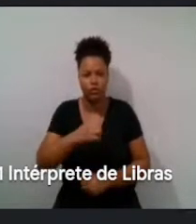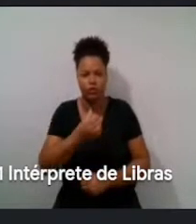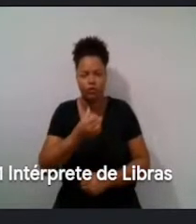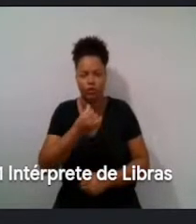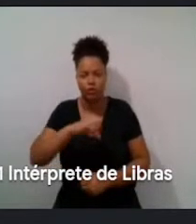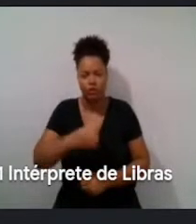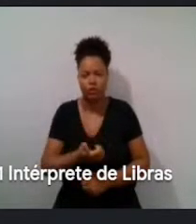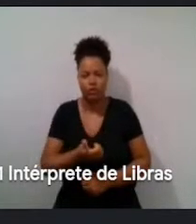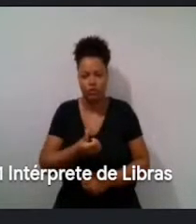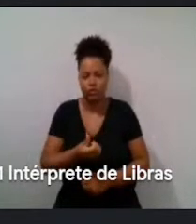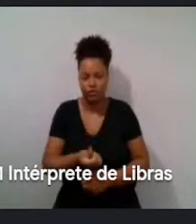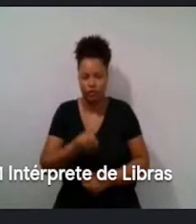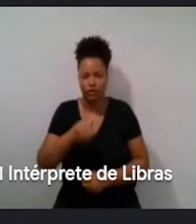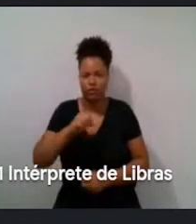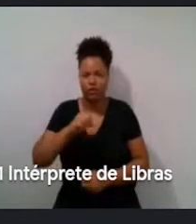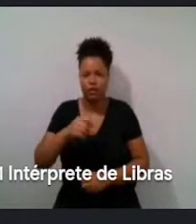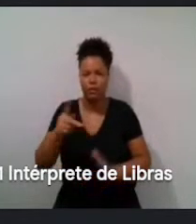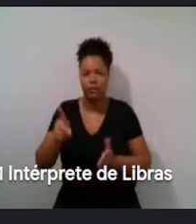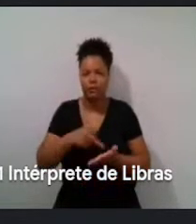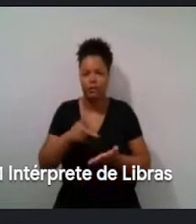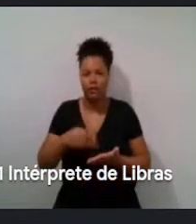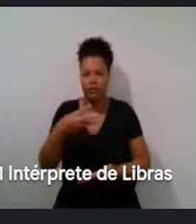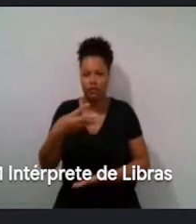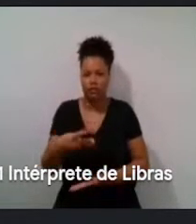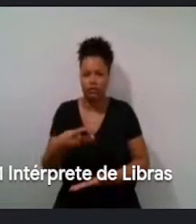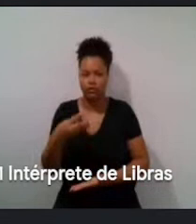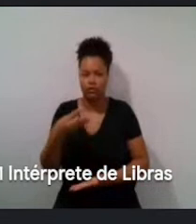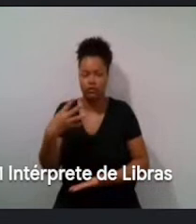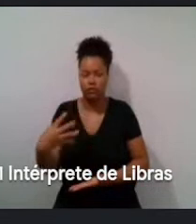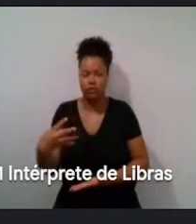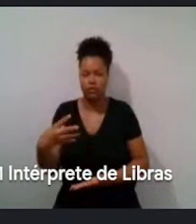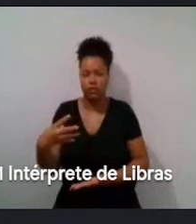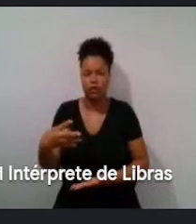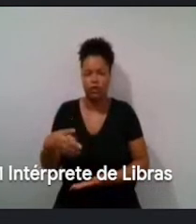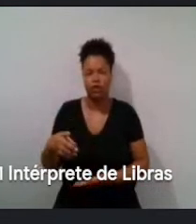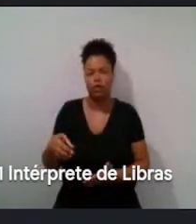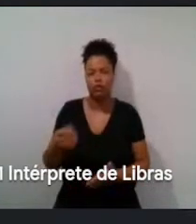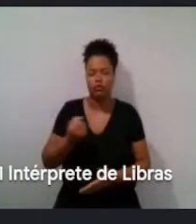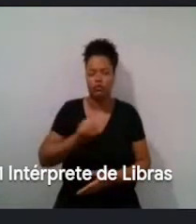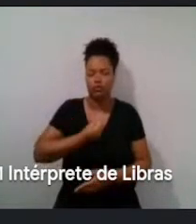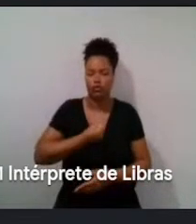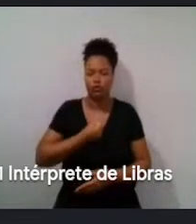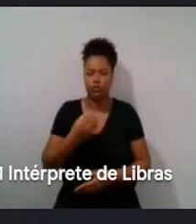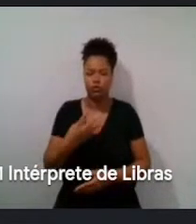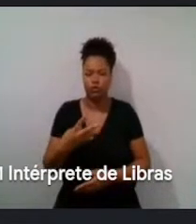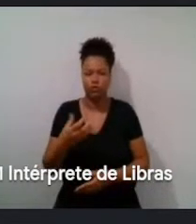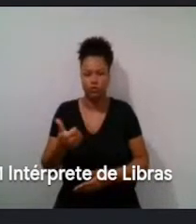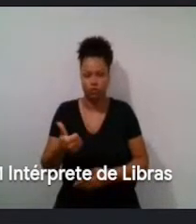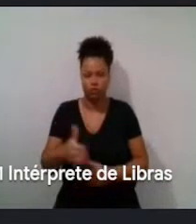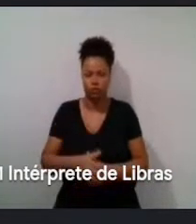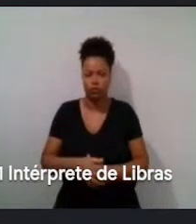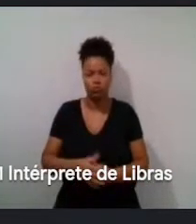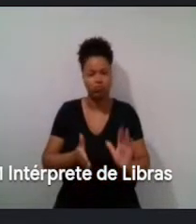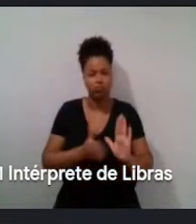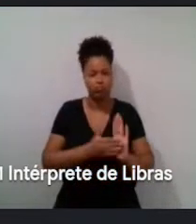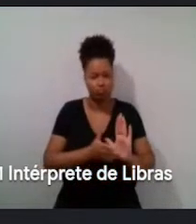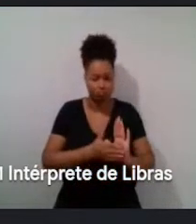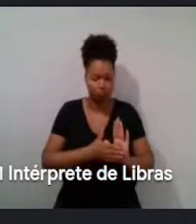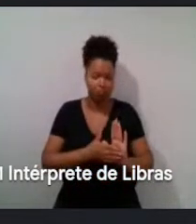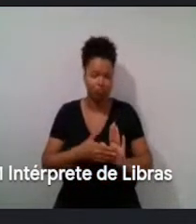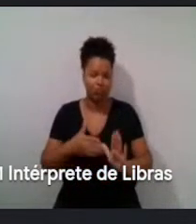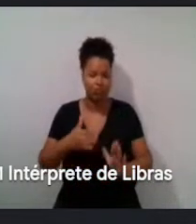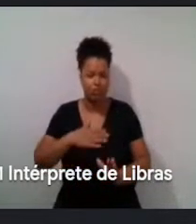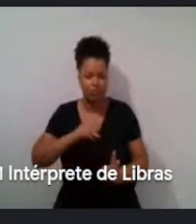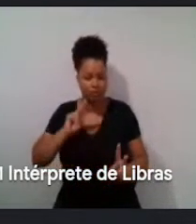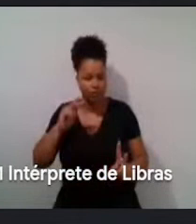9670337, página 34, dígito 41. A proposta, a meu ver, atende aos